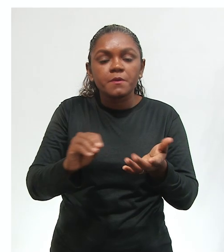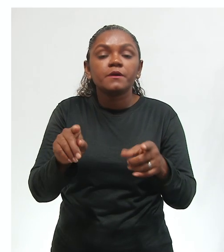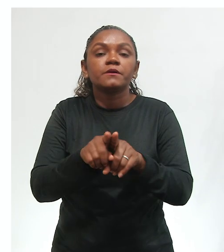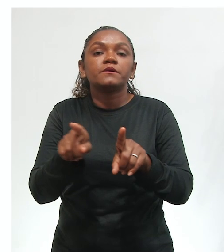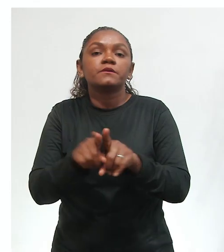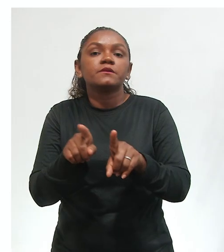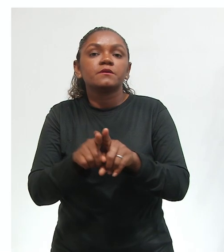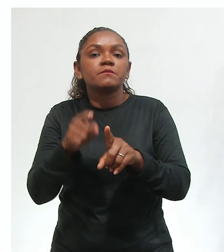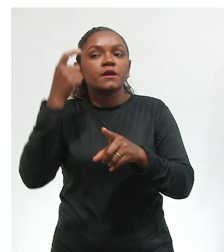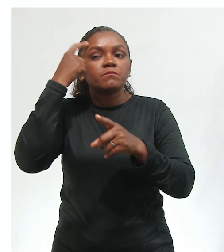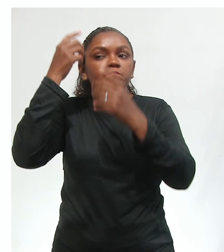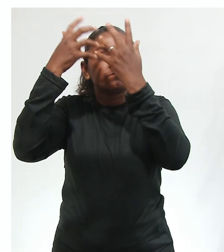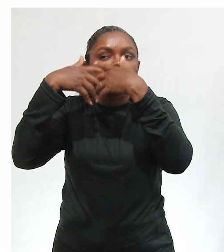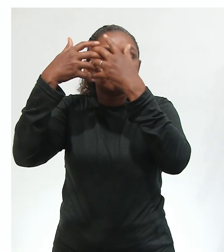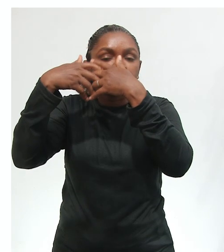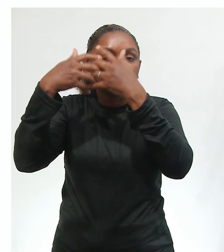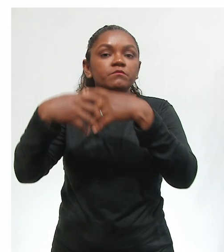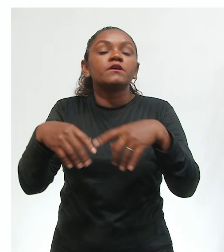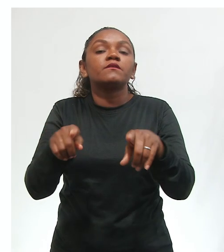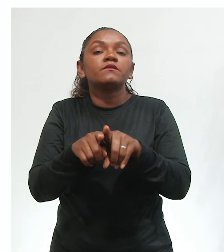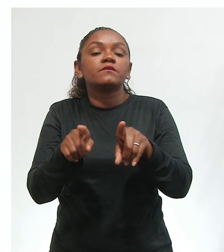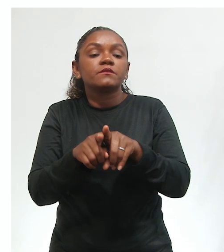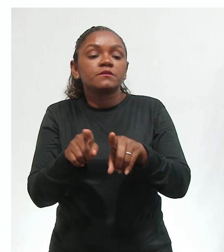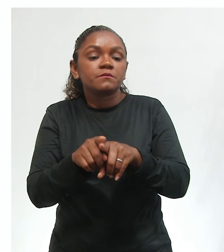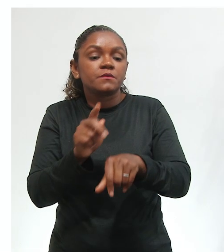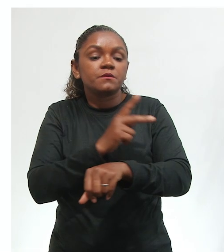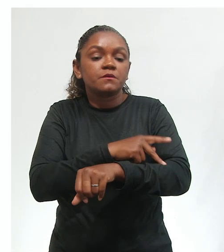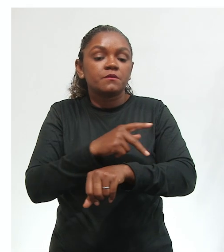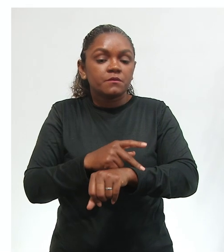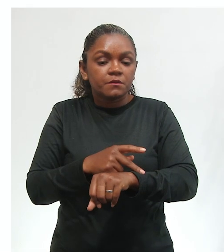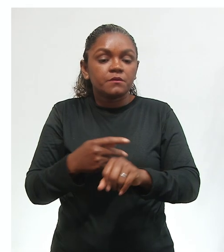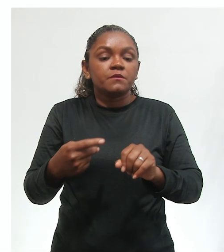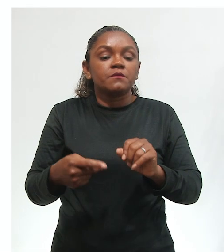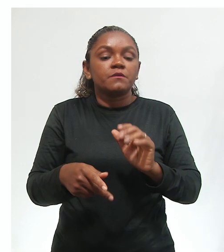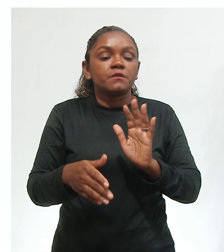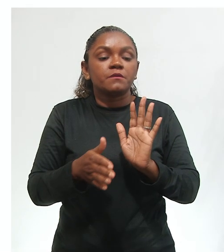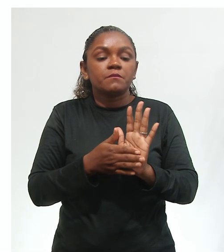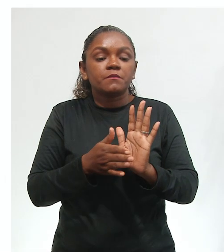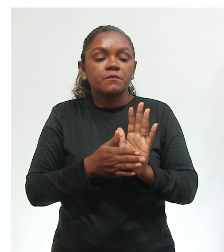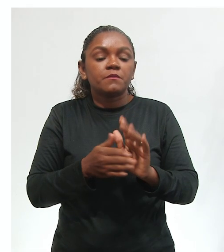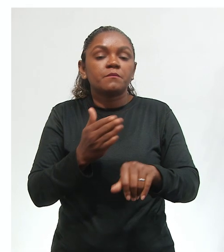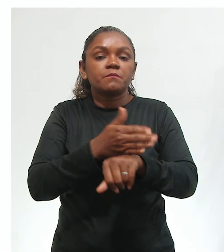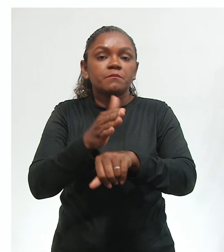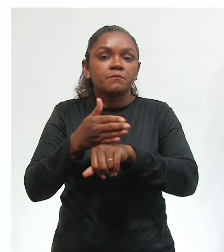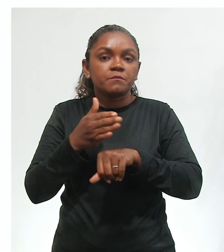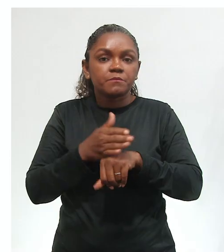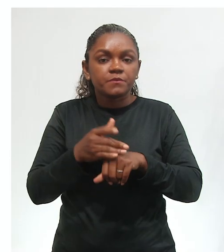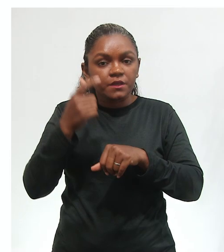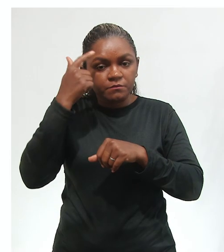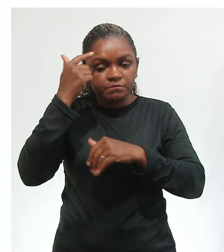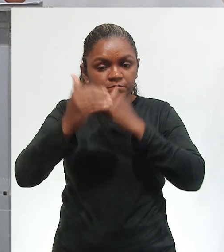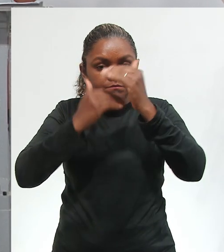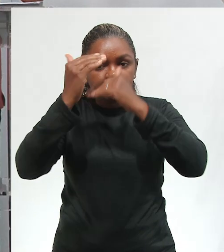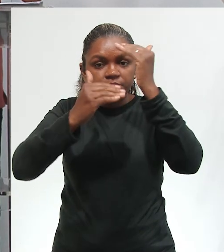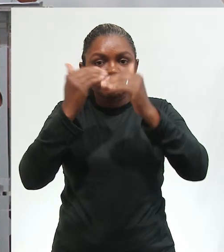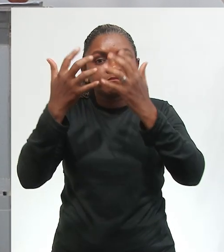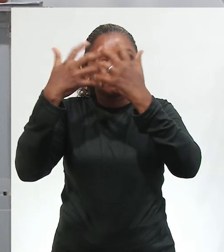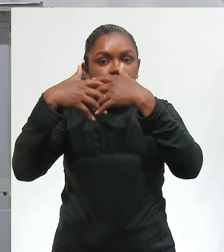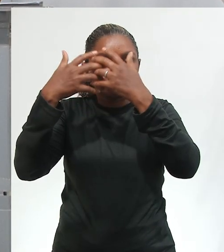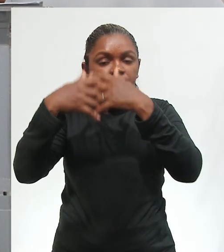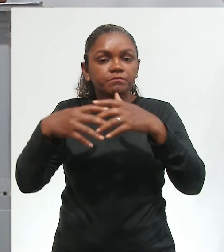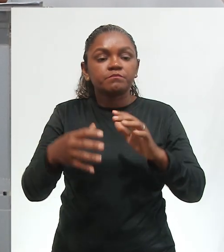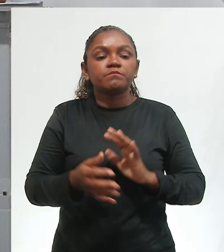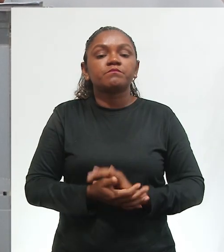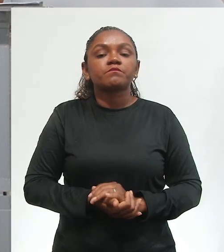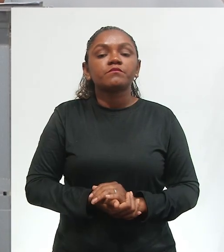pontes, apoiar o raciocínio, promover a prática pedagógica e o desenvolvimento do pensamento crítico. Então, quando eu